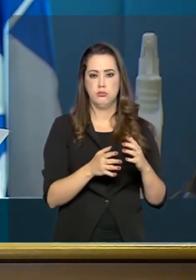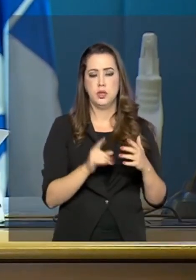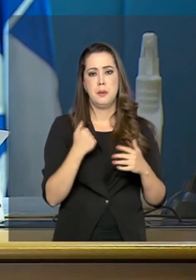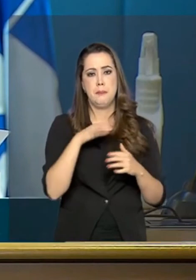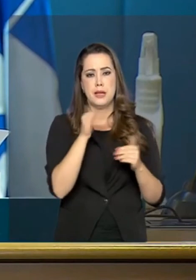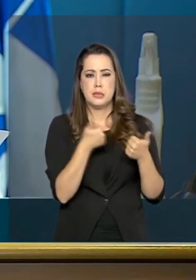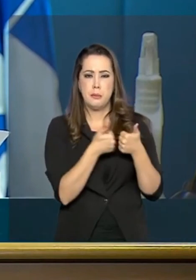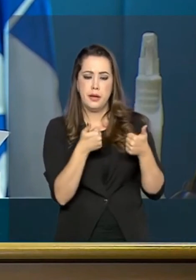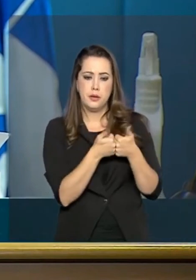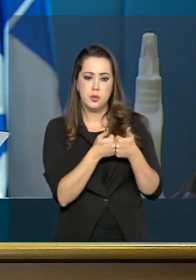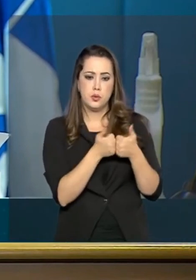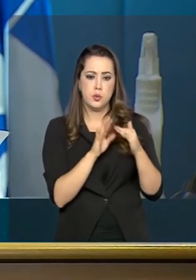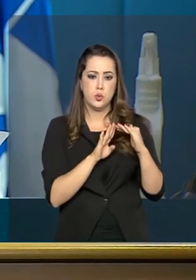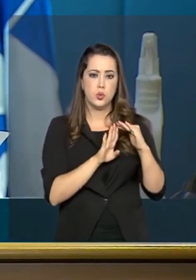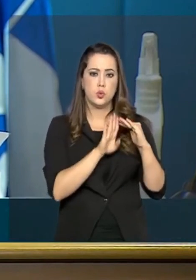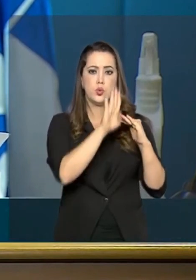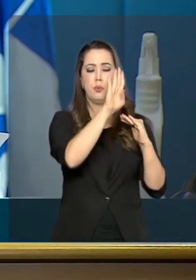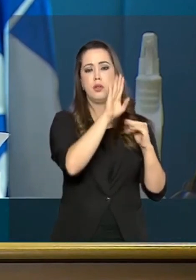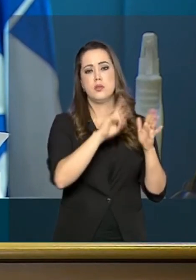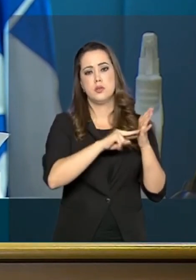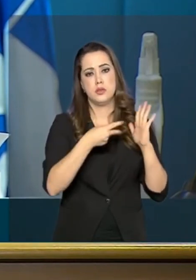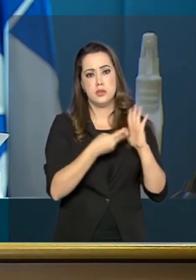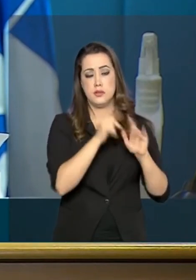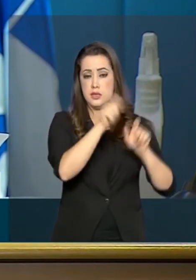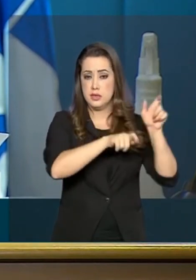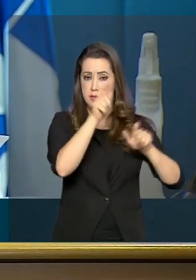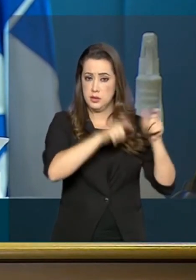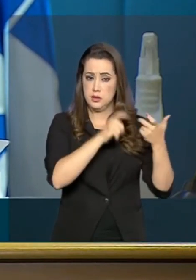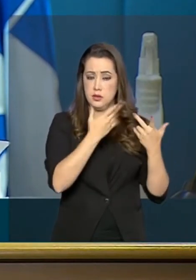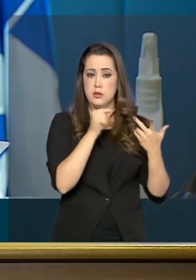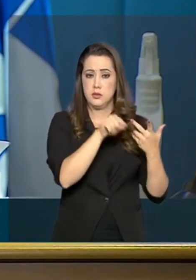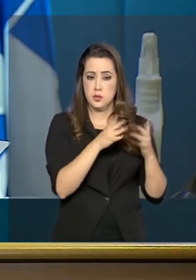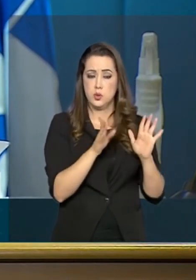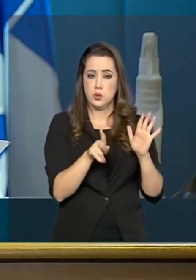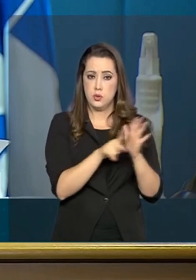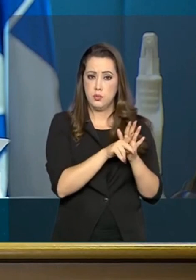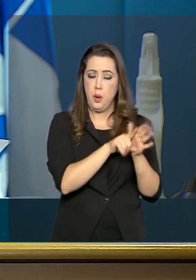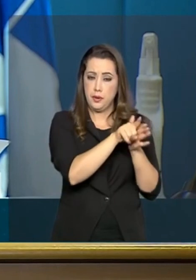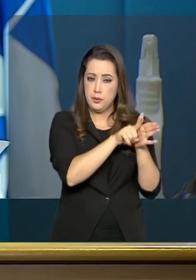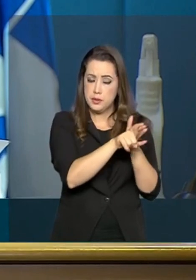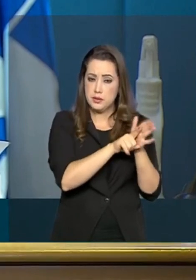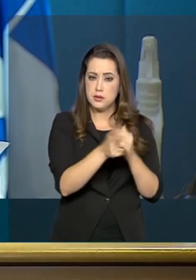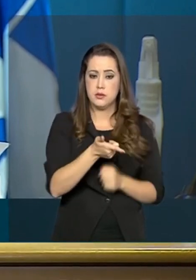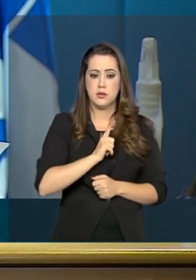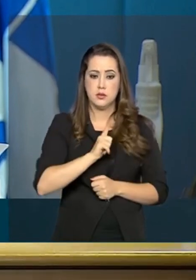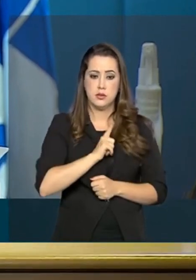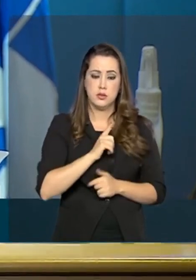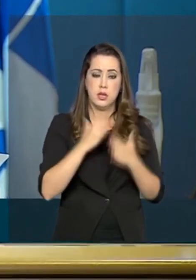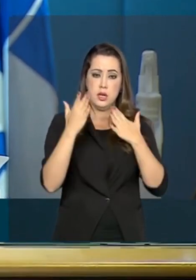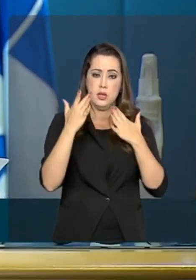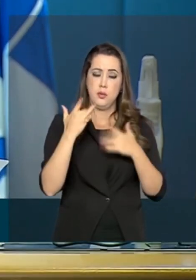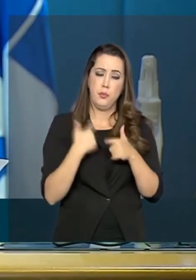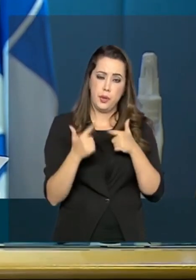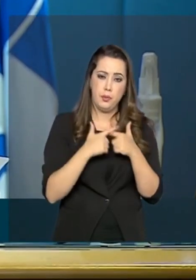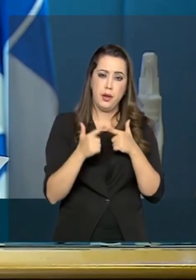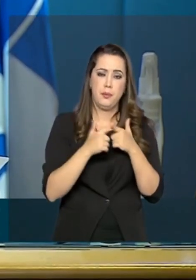mais próximo da categoria superior, significa que as pessoas submetidas a esse inventário, elas têm um dano à saúde